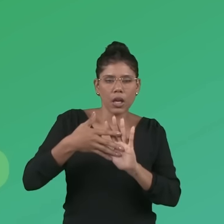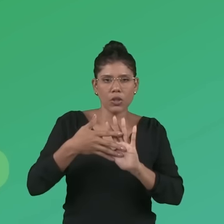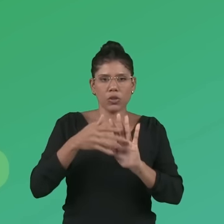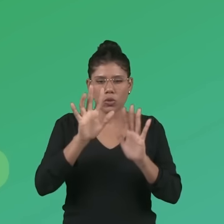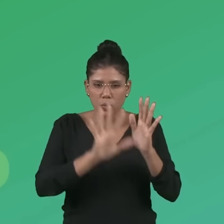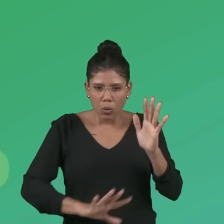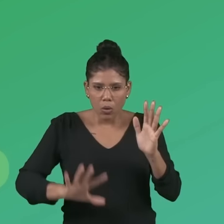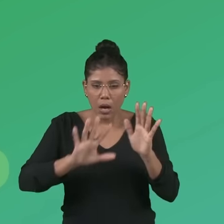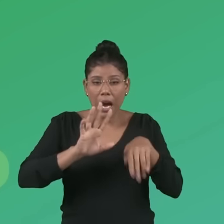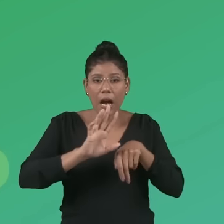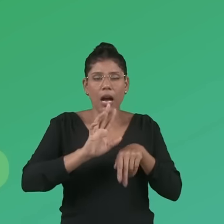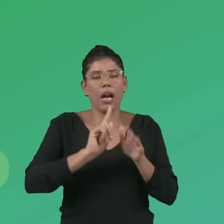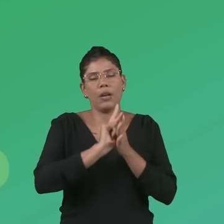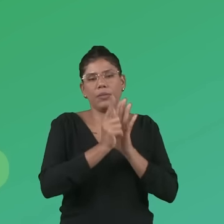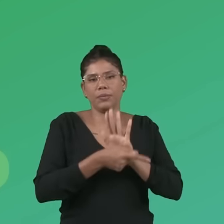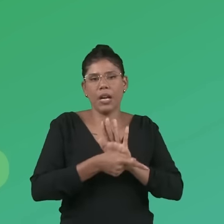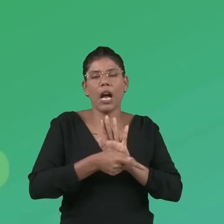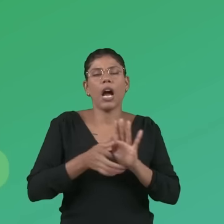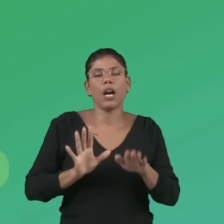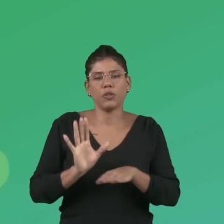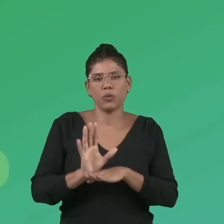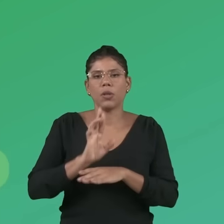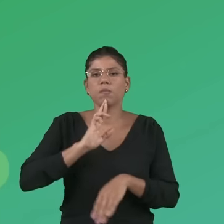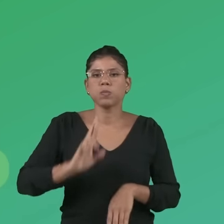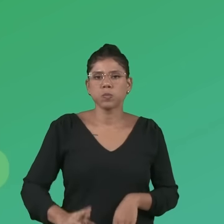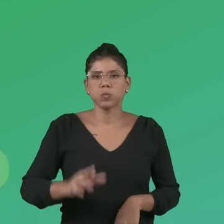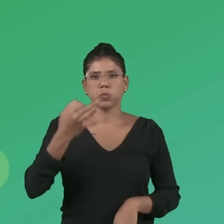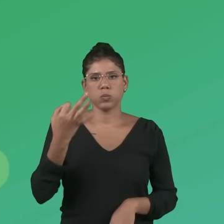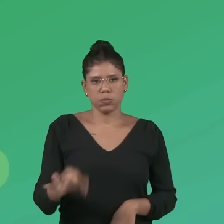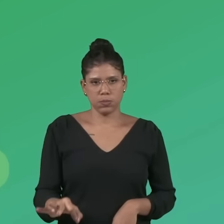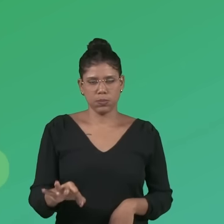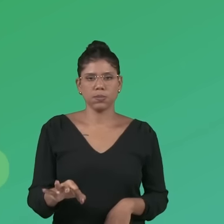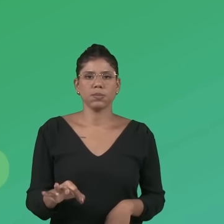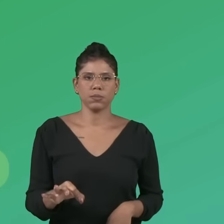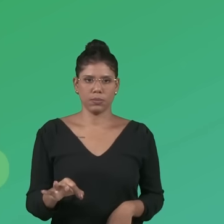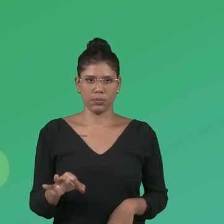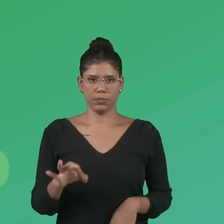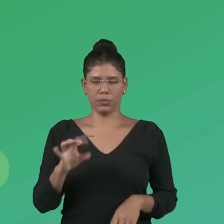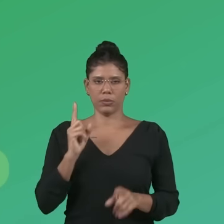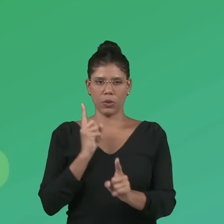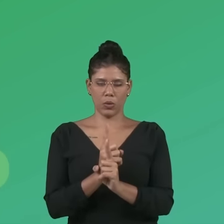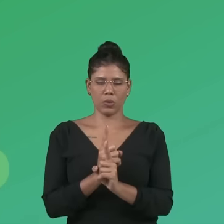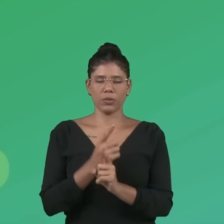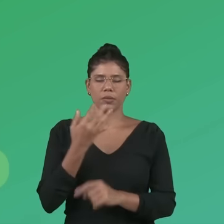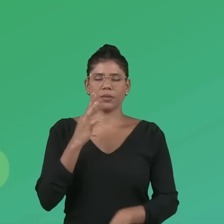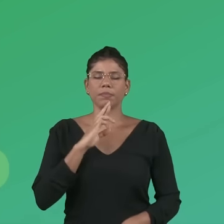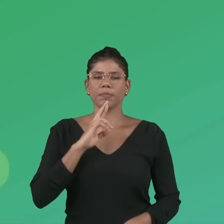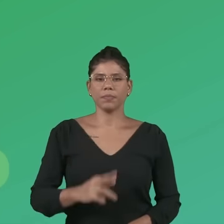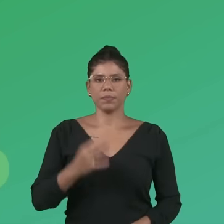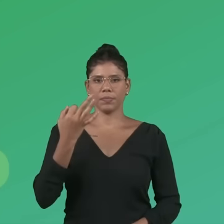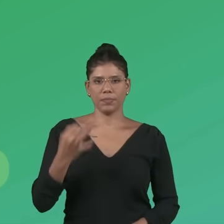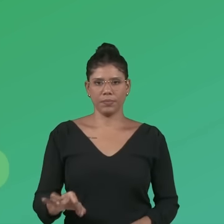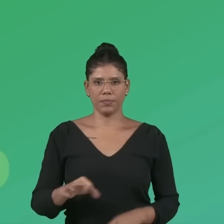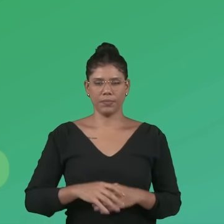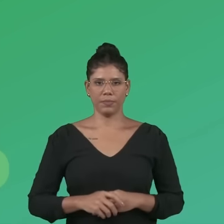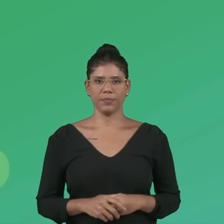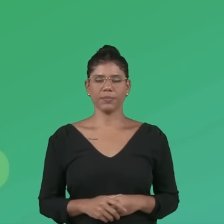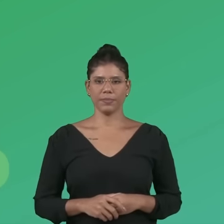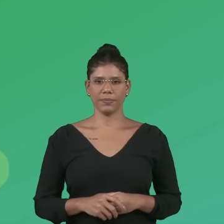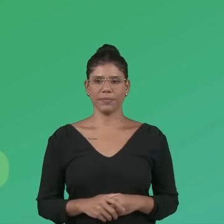gênero ajuda você a responder a questão, a saber qual a intenção do autor e aonde você vai encontrar essa intenção na resposta.